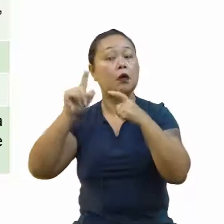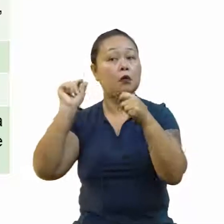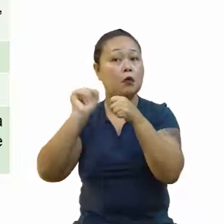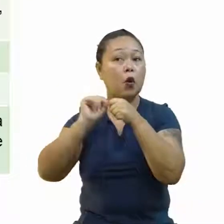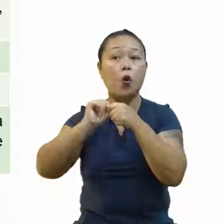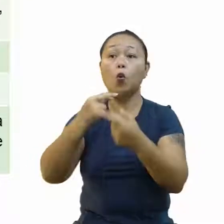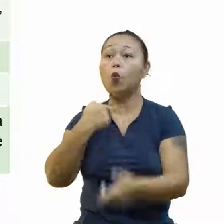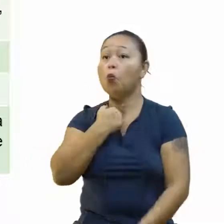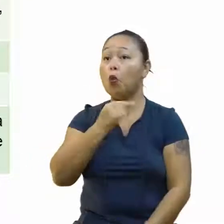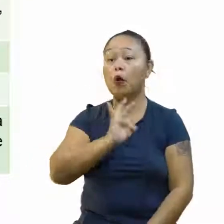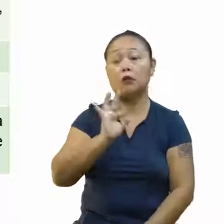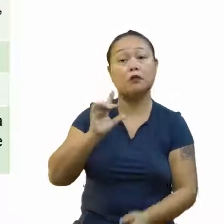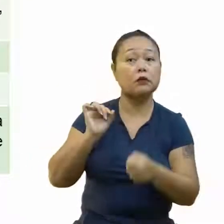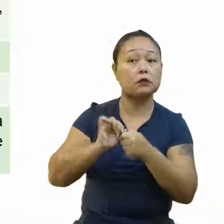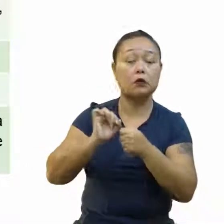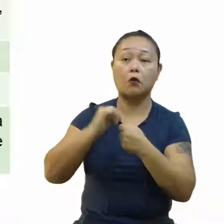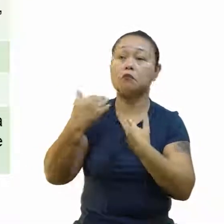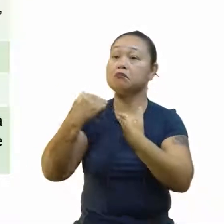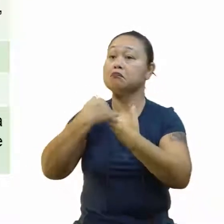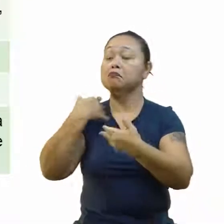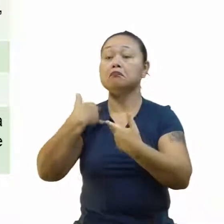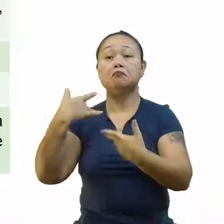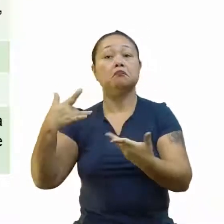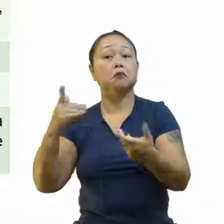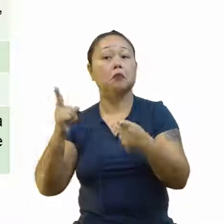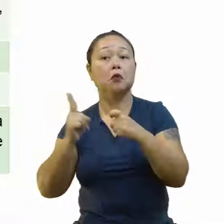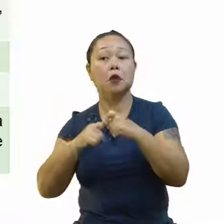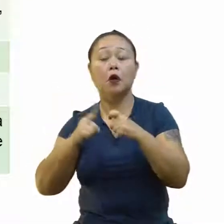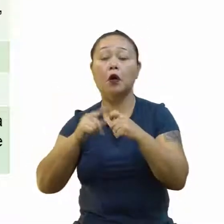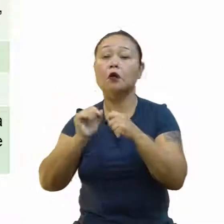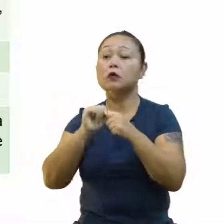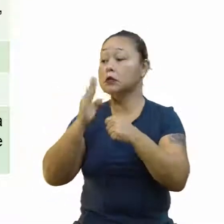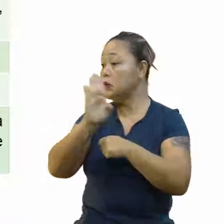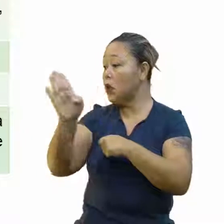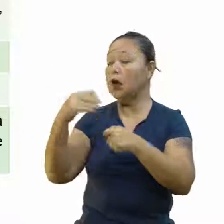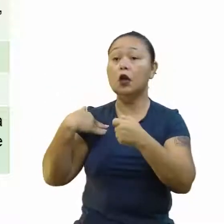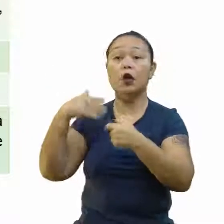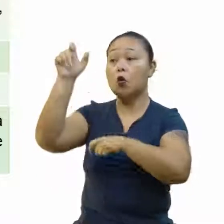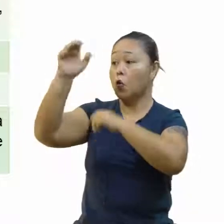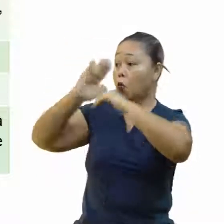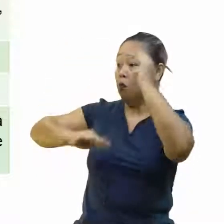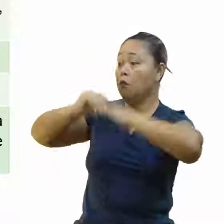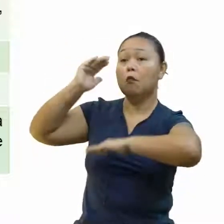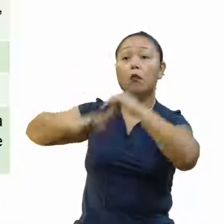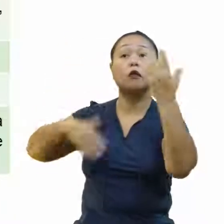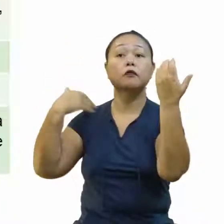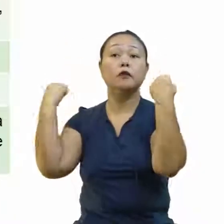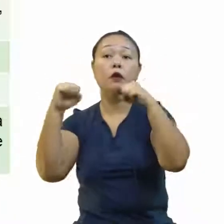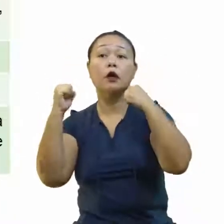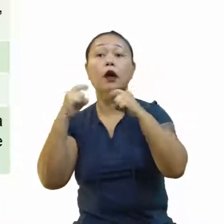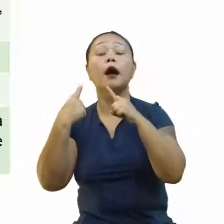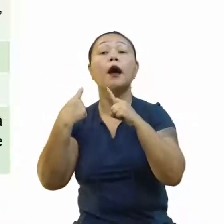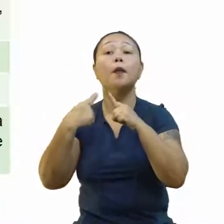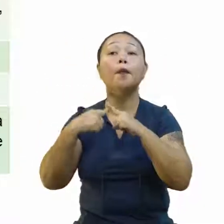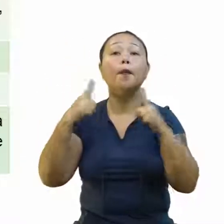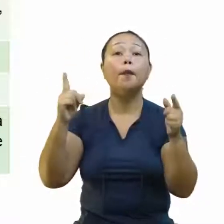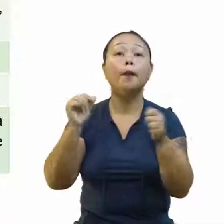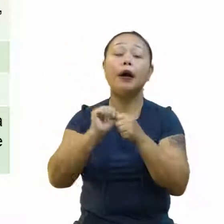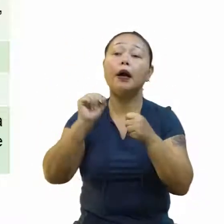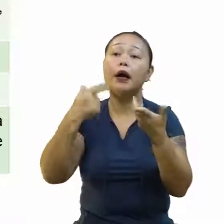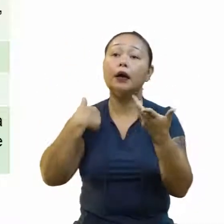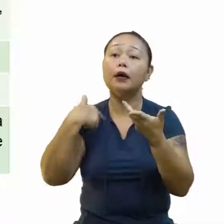posso fazer sem orientação médica, sem um profissional de educação física acompanhando, mas a atividade física ela vai